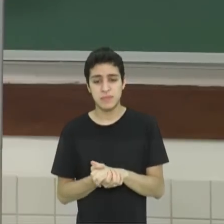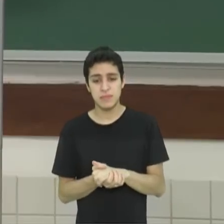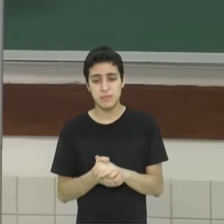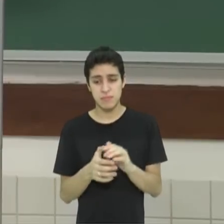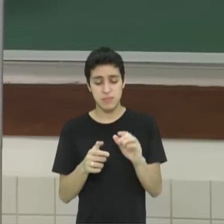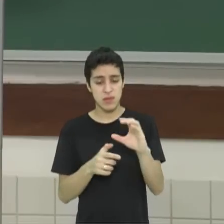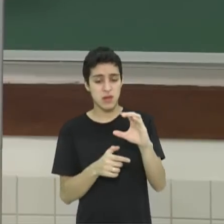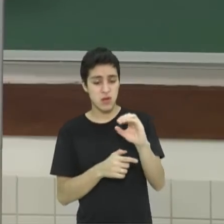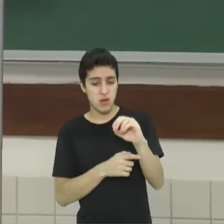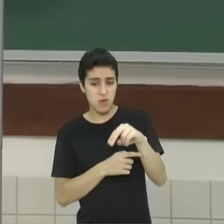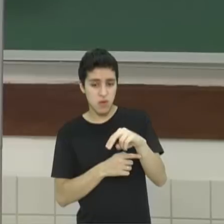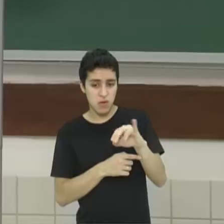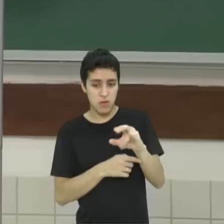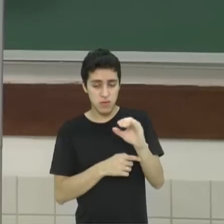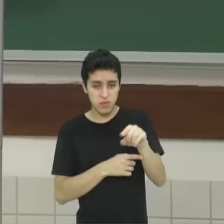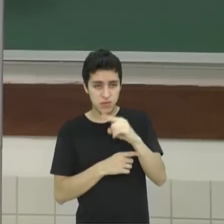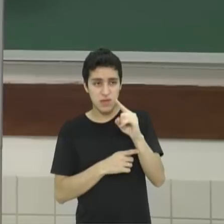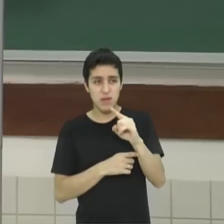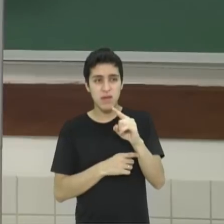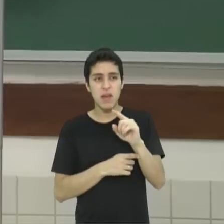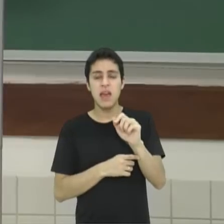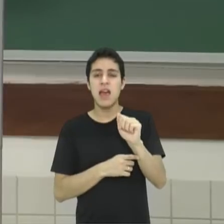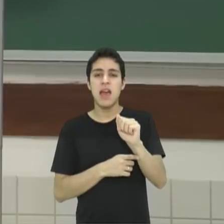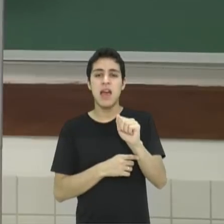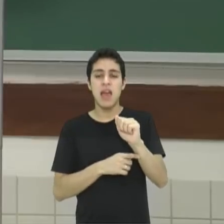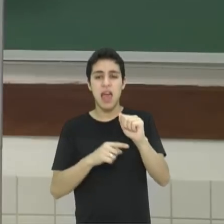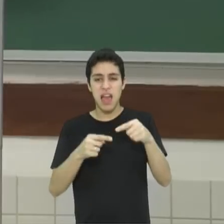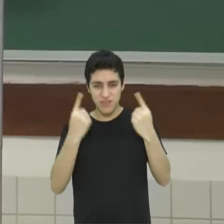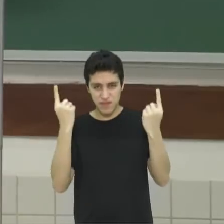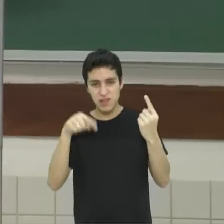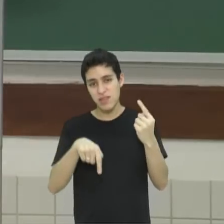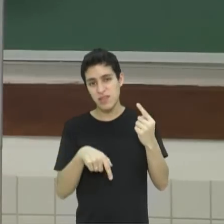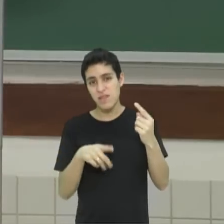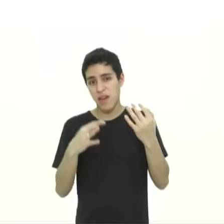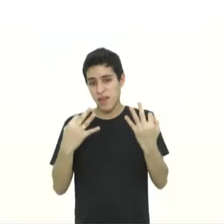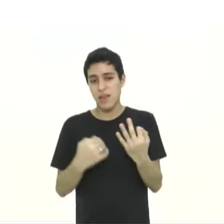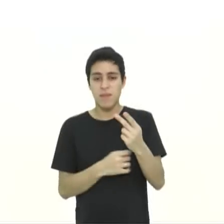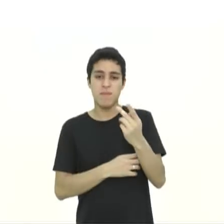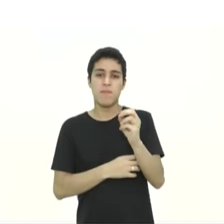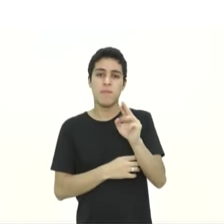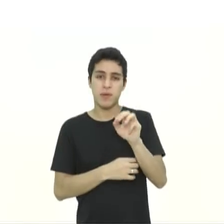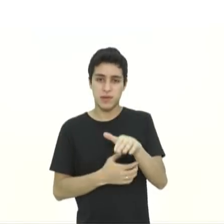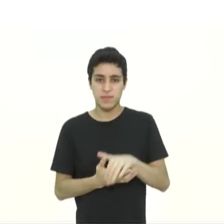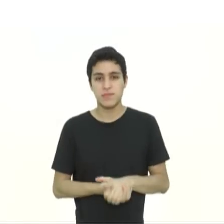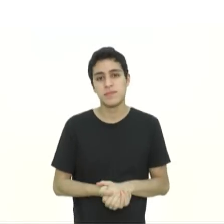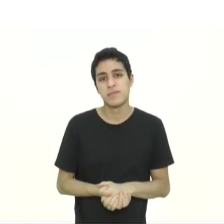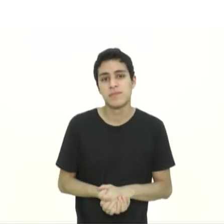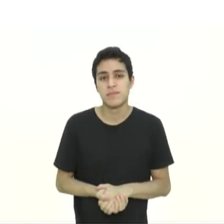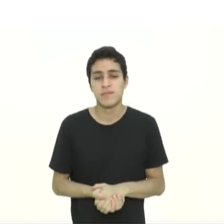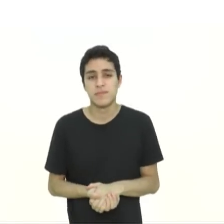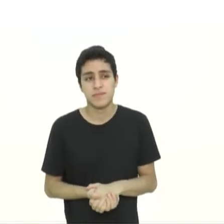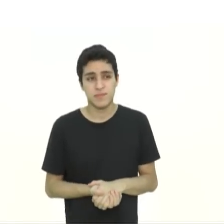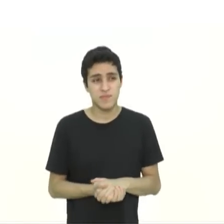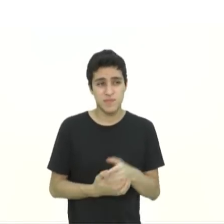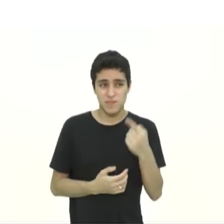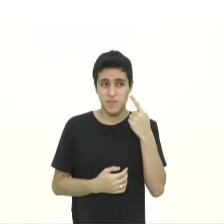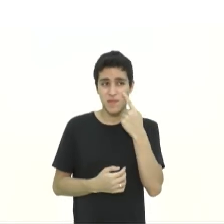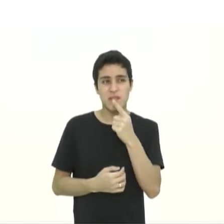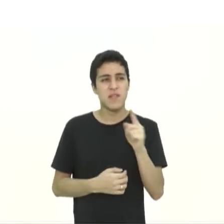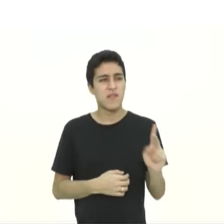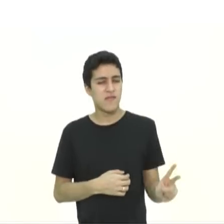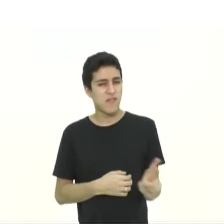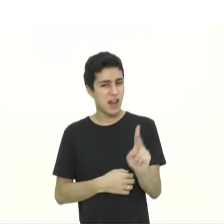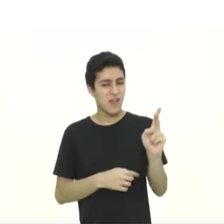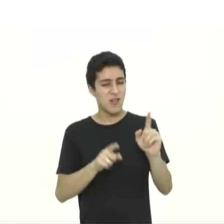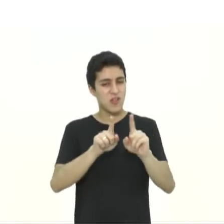conjunção adversativa, letra B, porém. Vamos relembrar, então? As conjunções com valor de